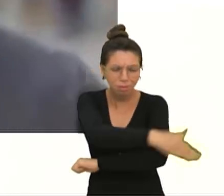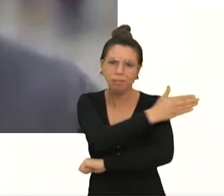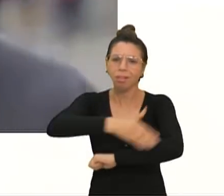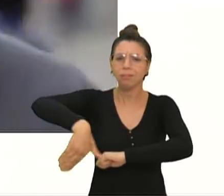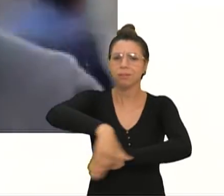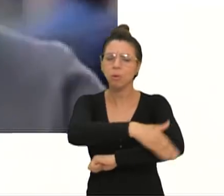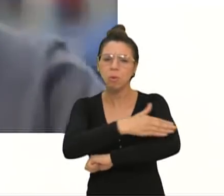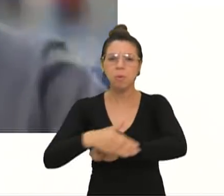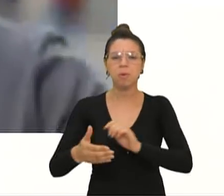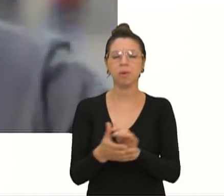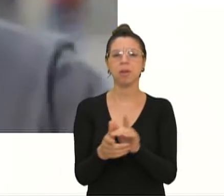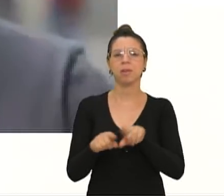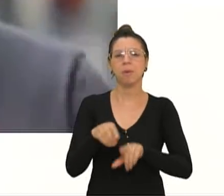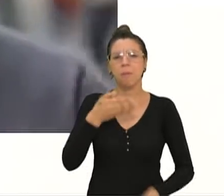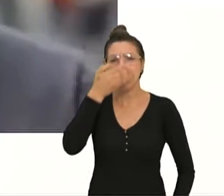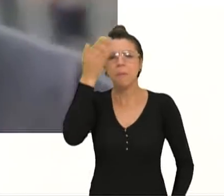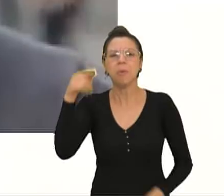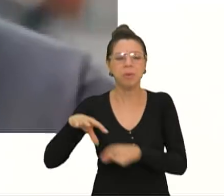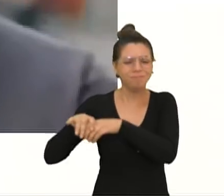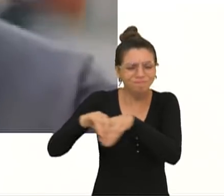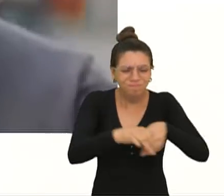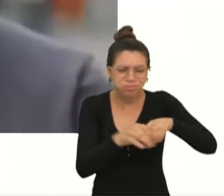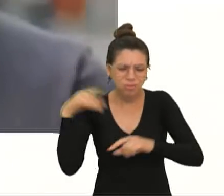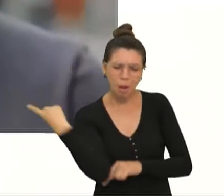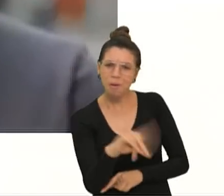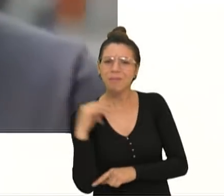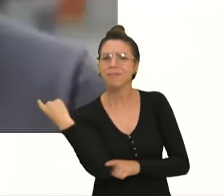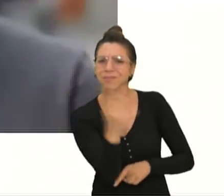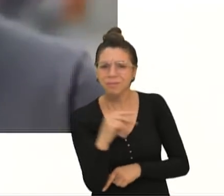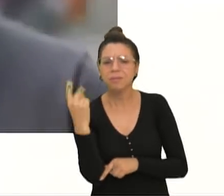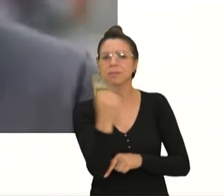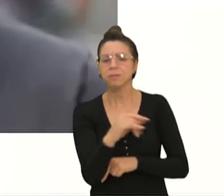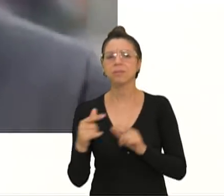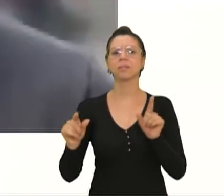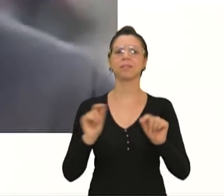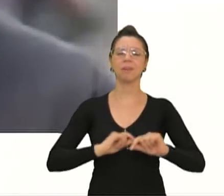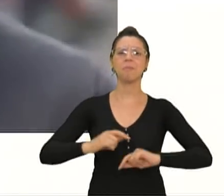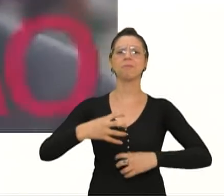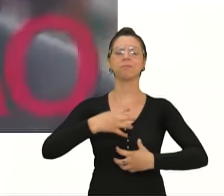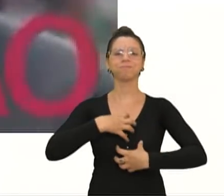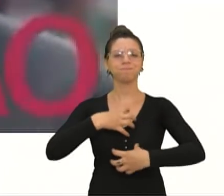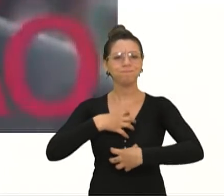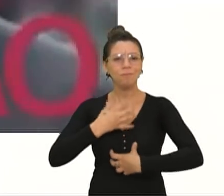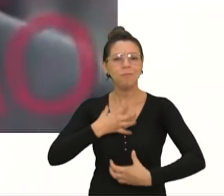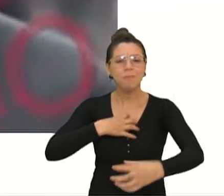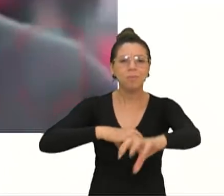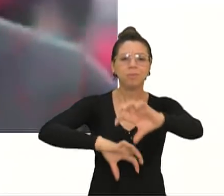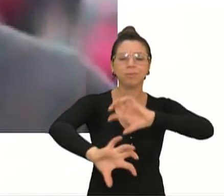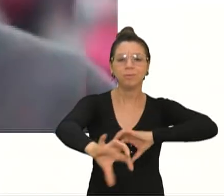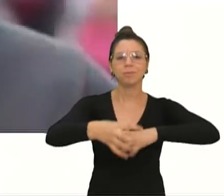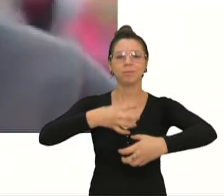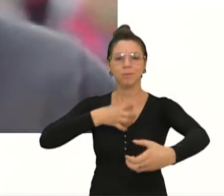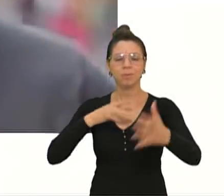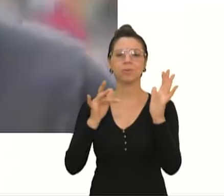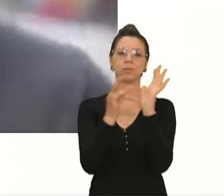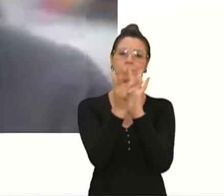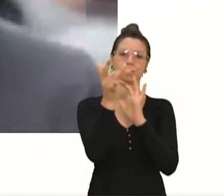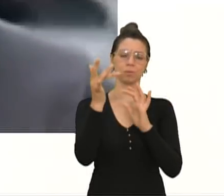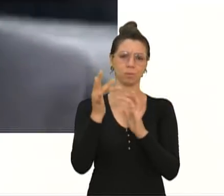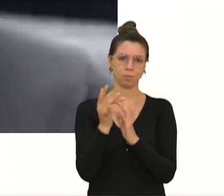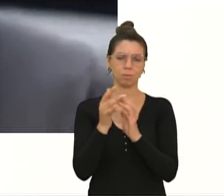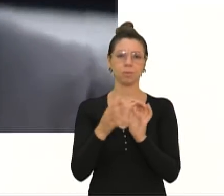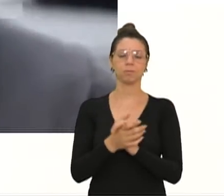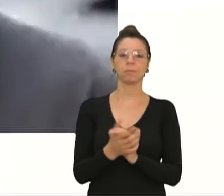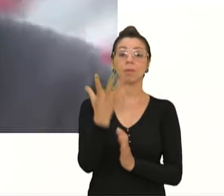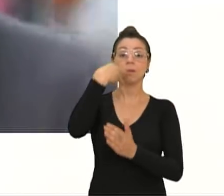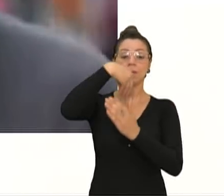calçadas, prostitutas sendo arrastadas para serem apedrejadas, isso sim mostra compaixão, mostra esse espírito Ubuntu,